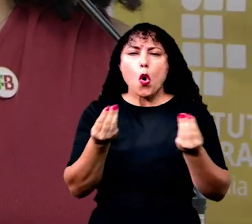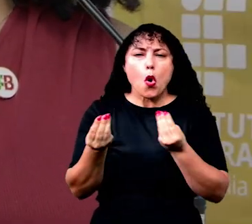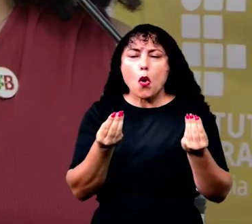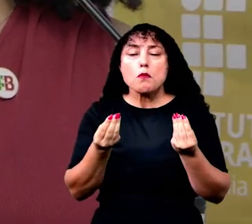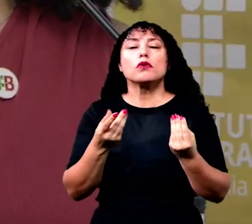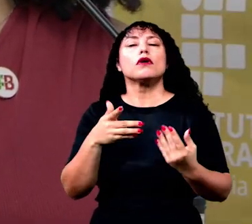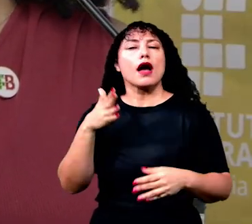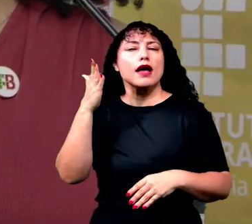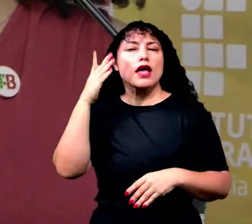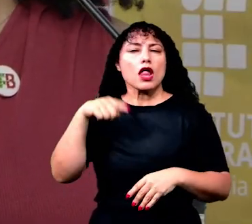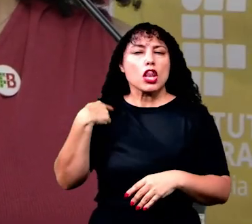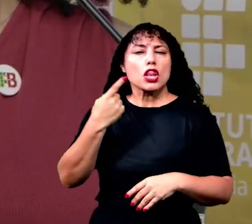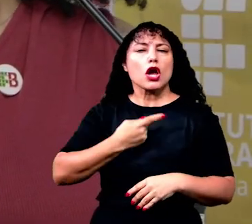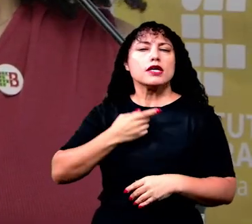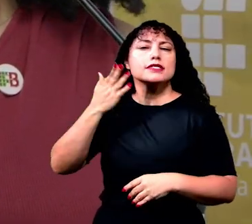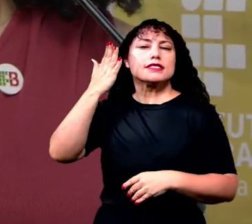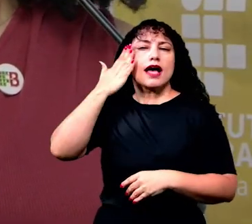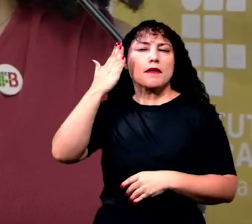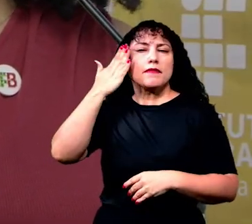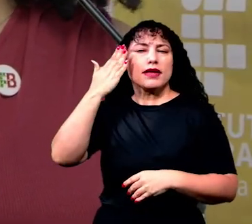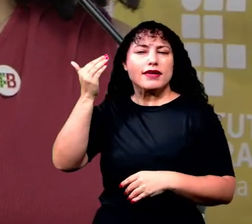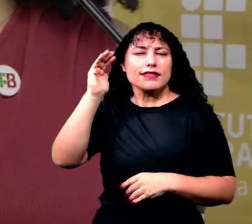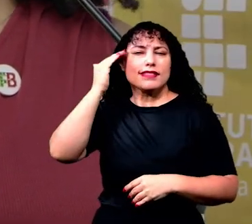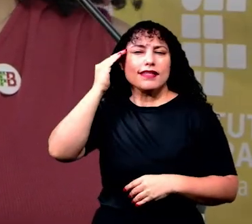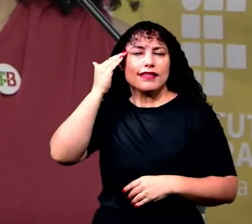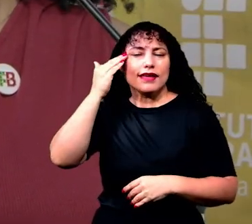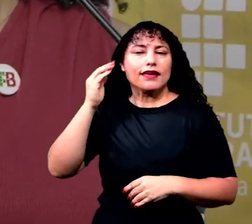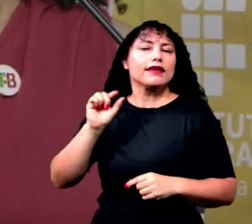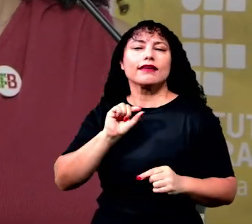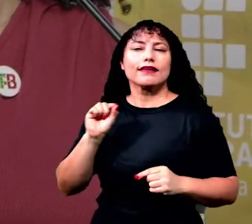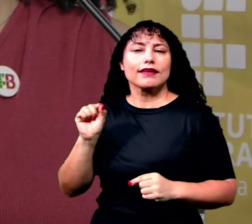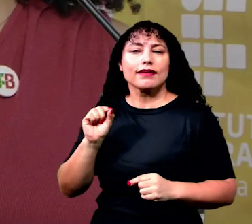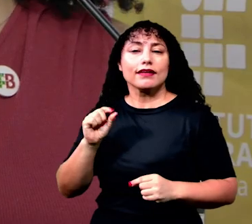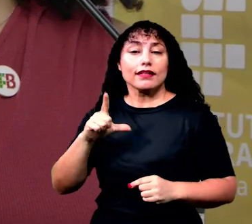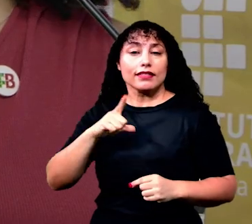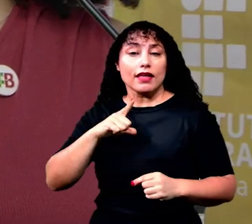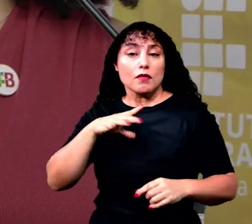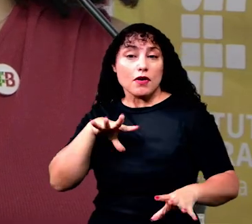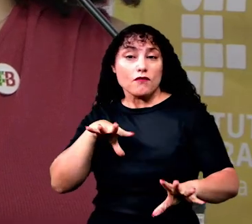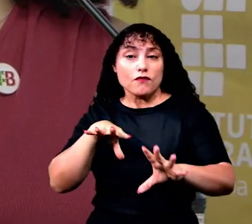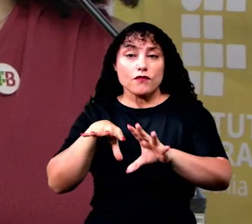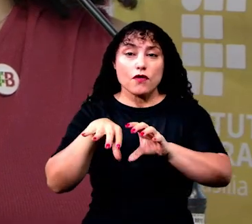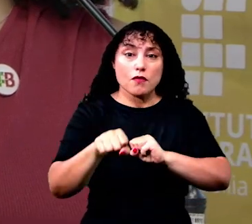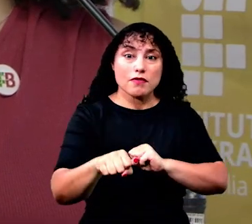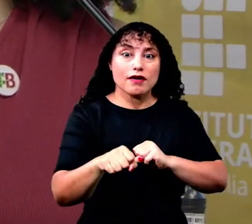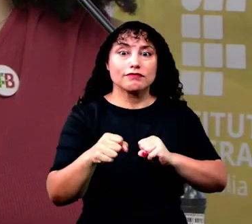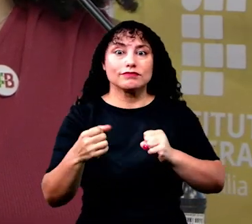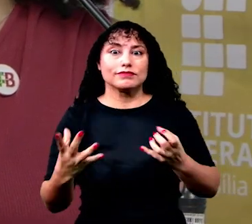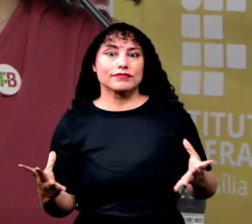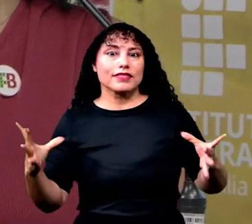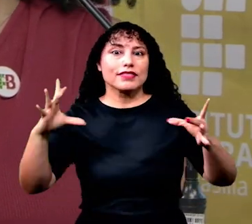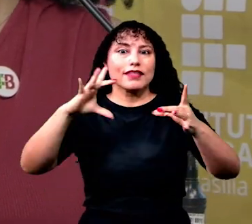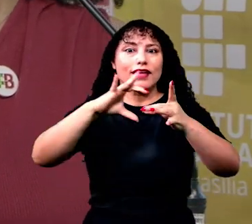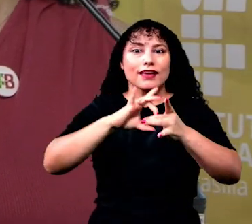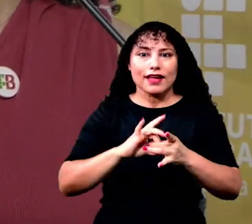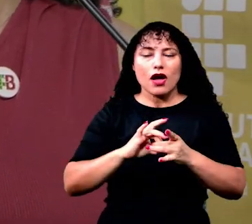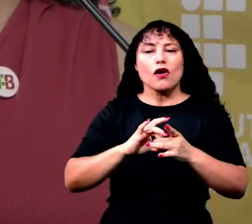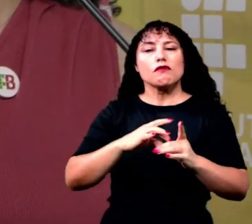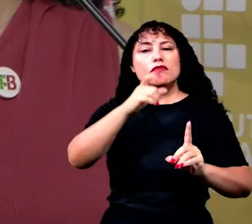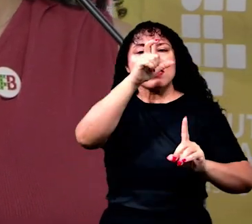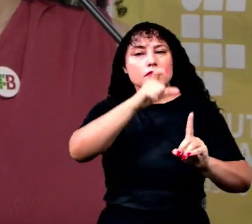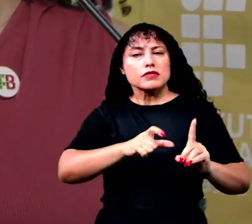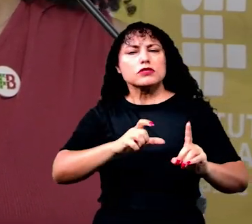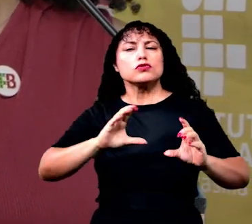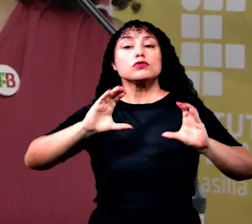é também a gente entender que existe uma formação integral do sujeito, uma formação